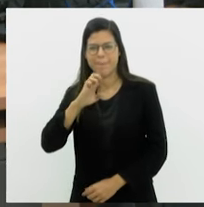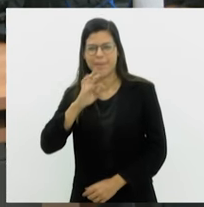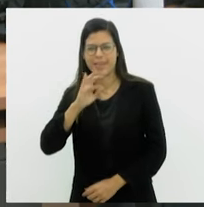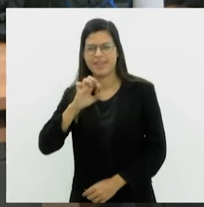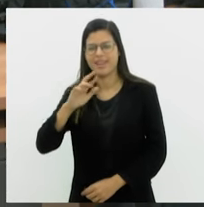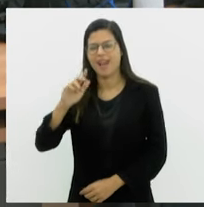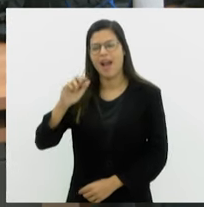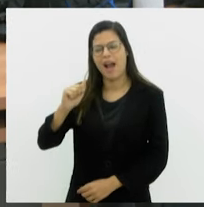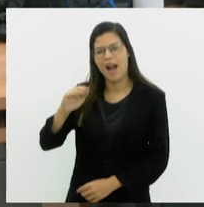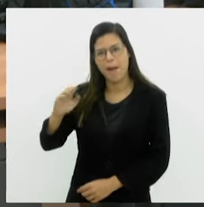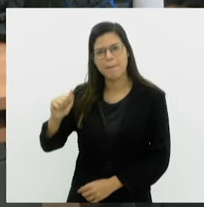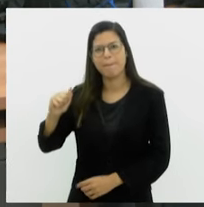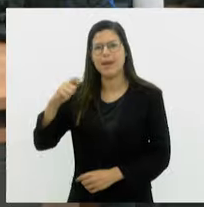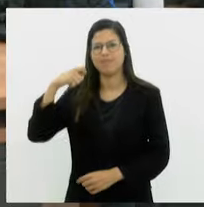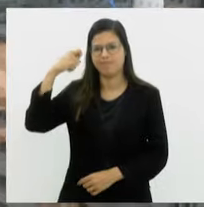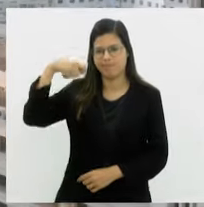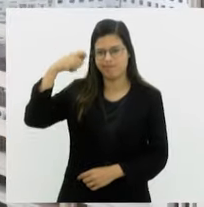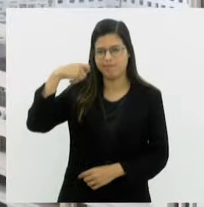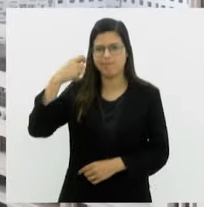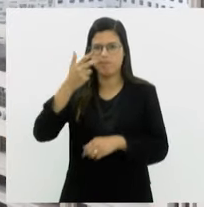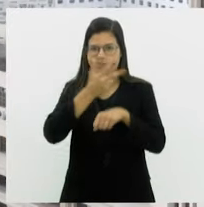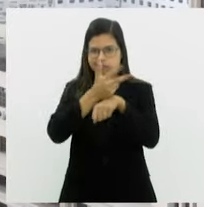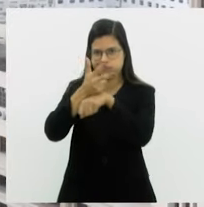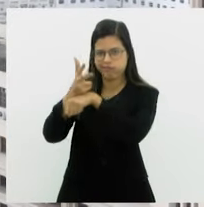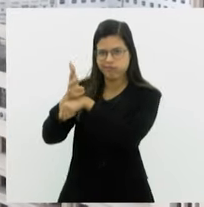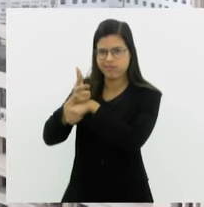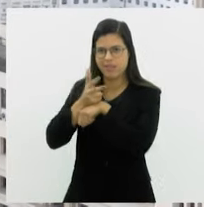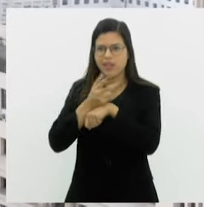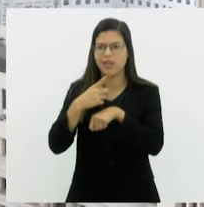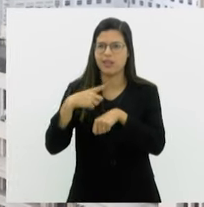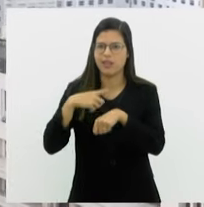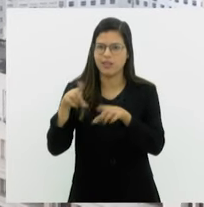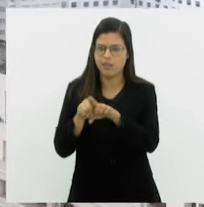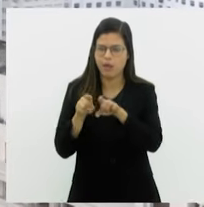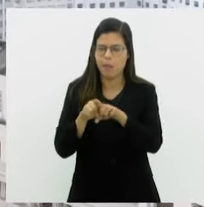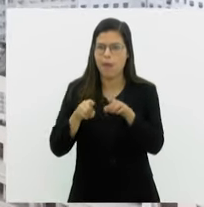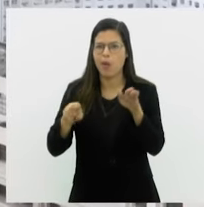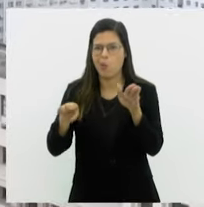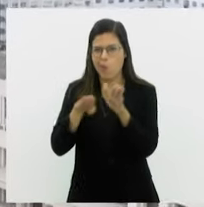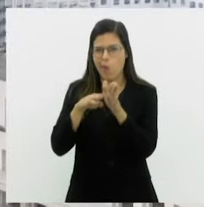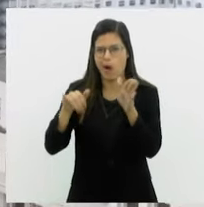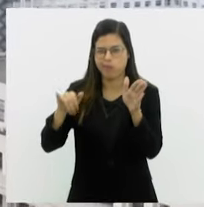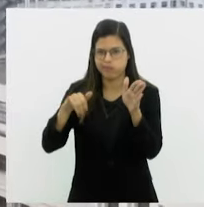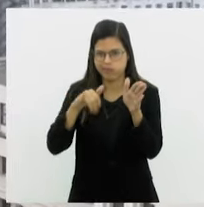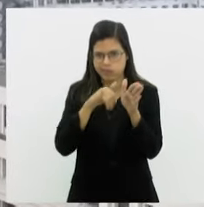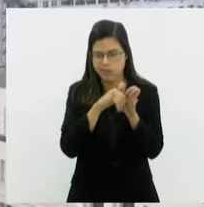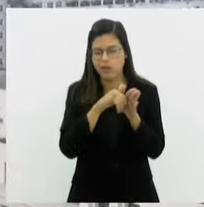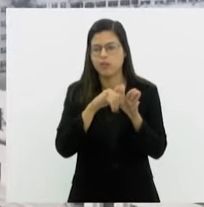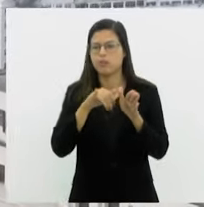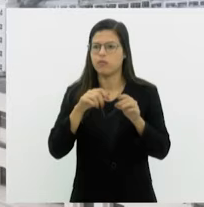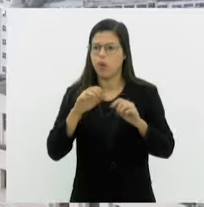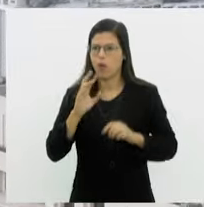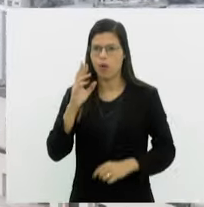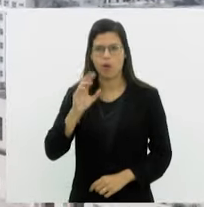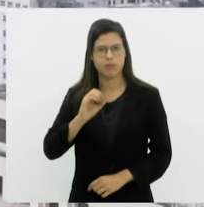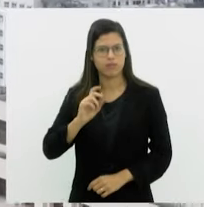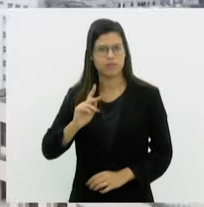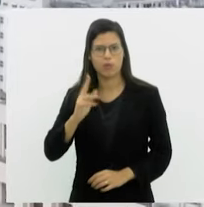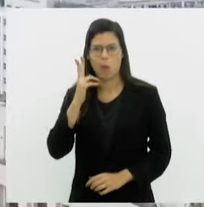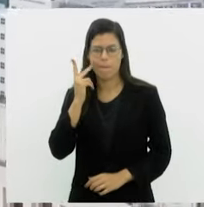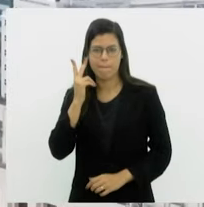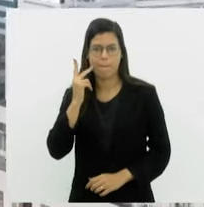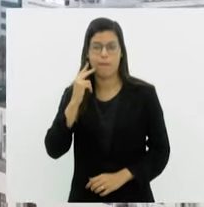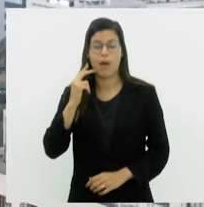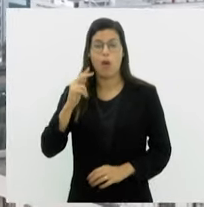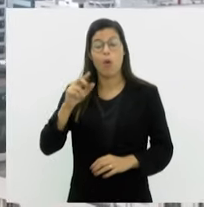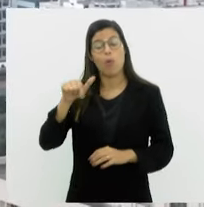Guanabara, mais abaixo o aeroporto Santos Dumont, né? E que está operando normalmente. O dia amanheceu nublado,